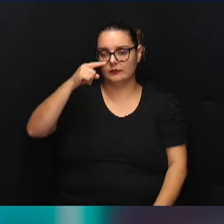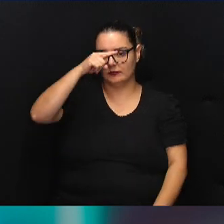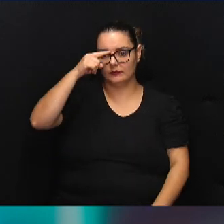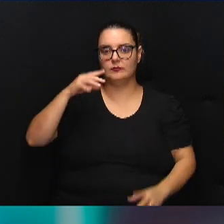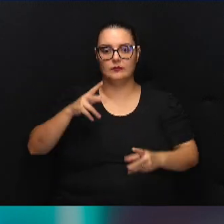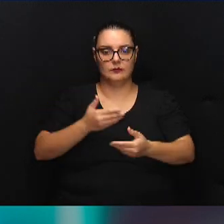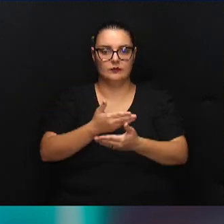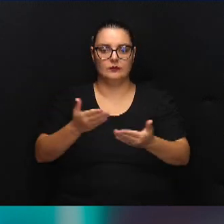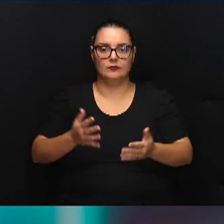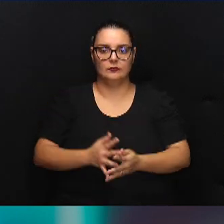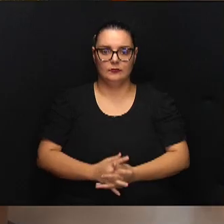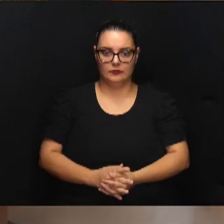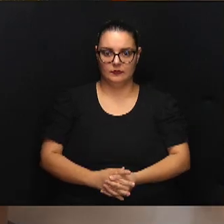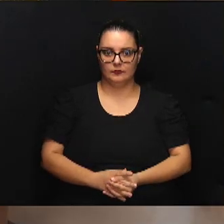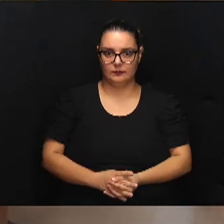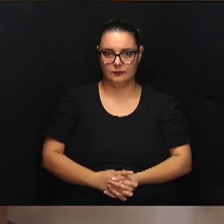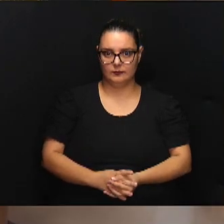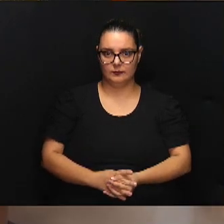vocês aqui.